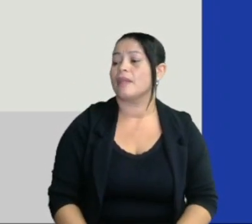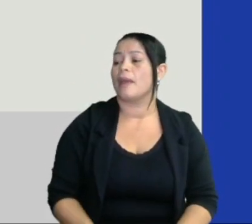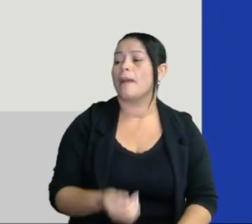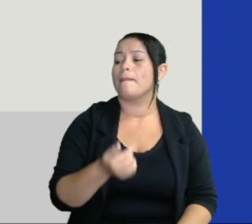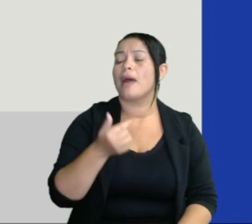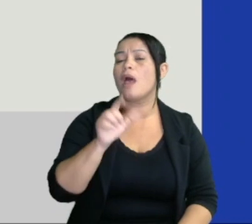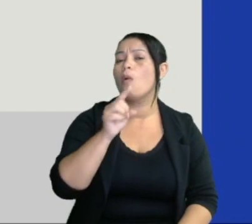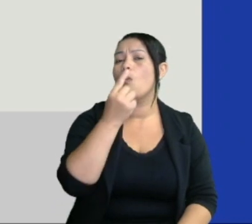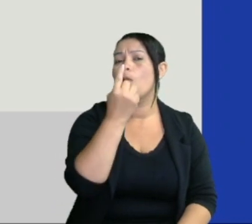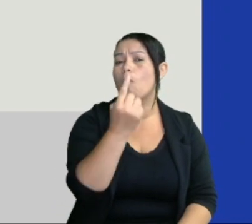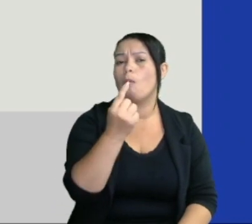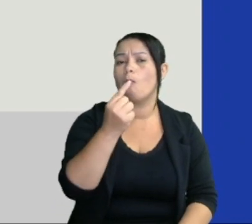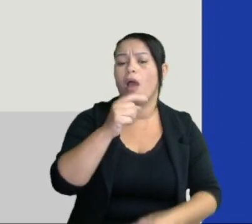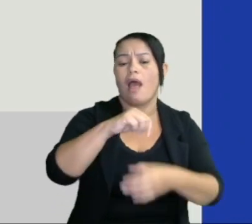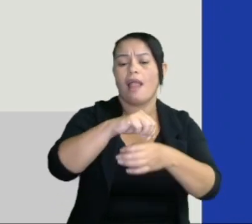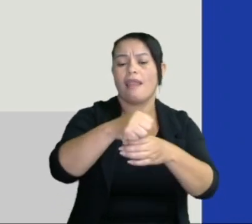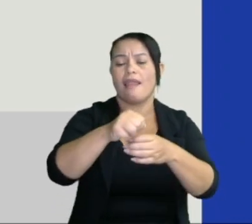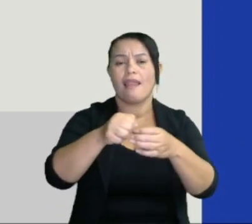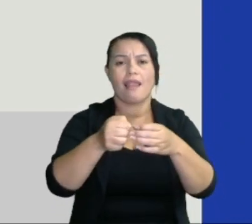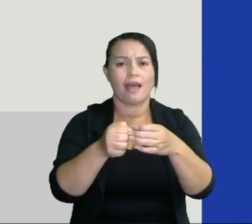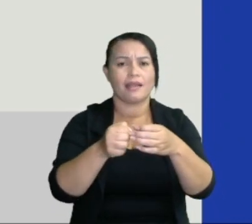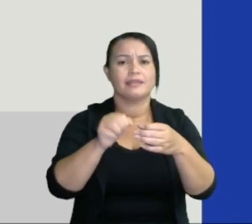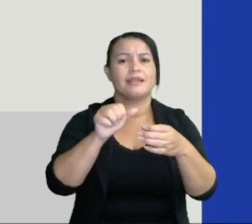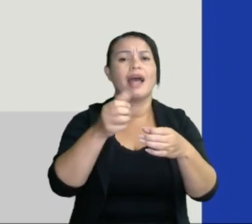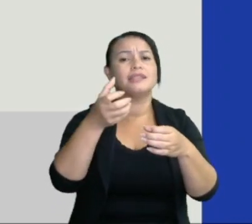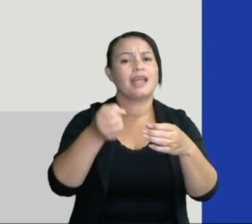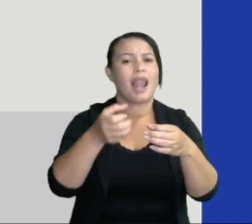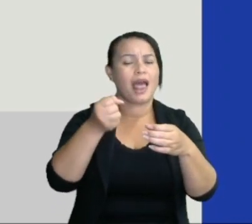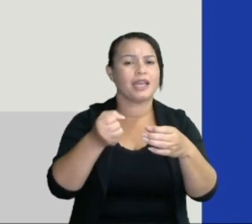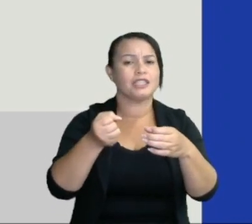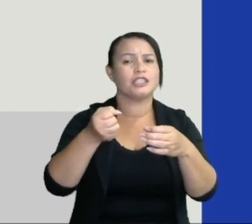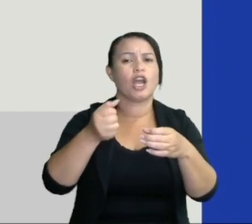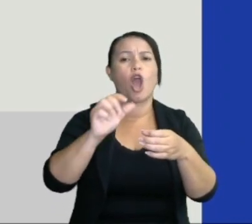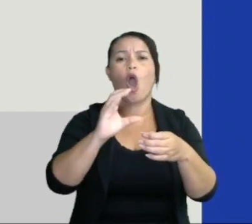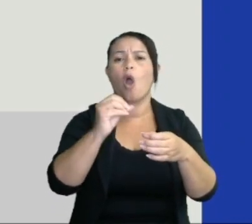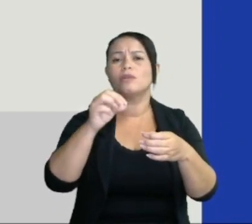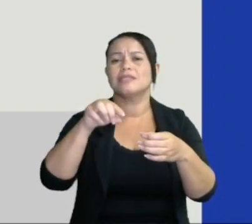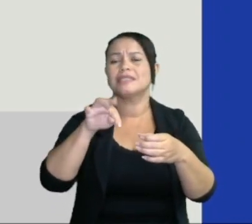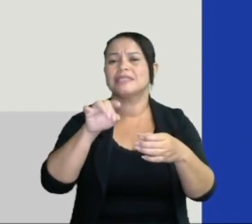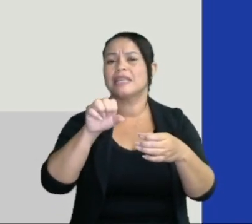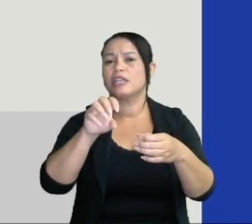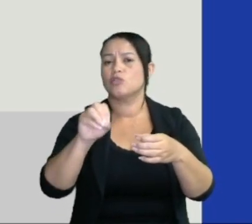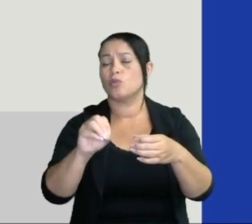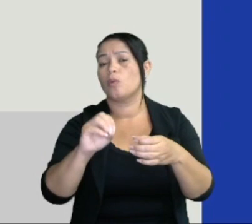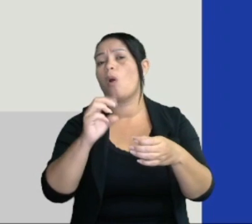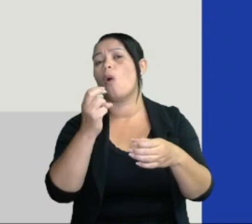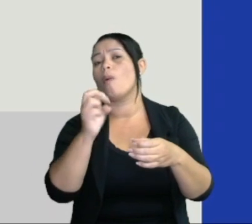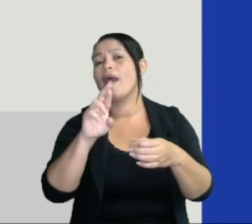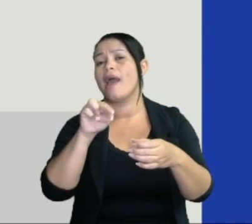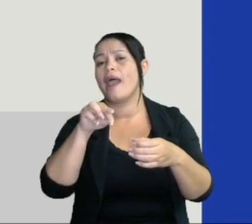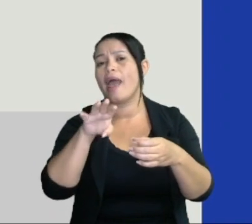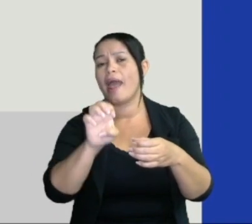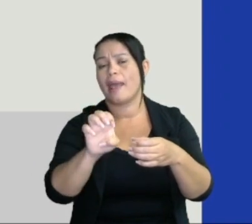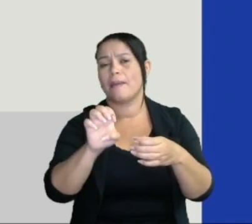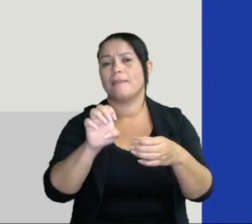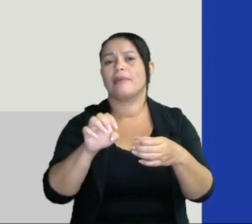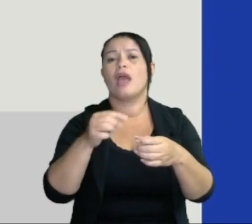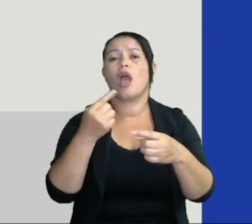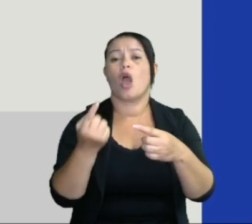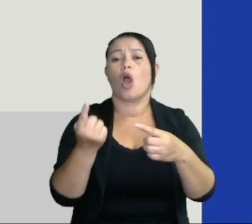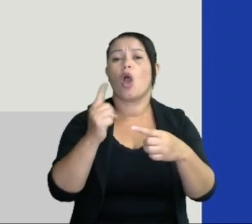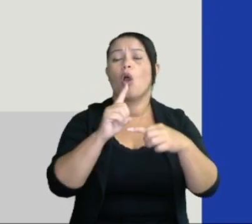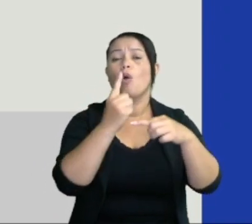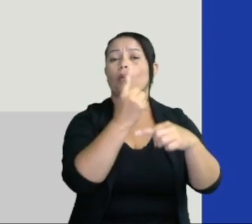Para uma lata de leite condensado e uma caixa de creme de leite, 1 mais